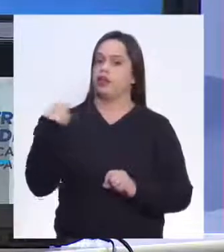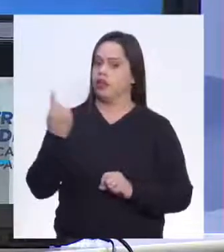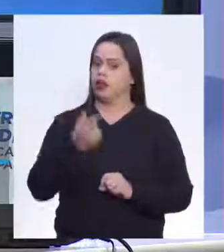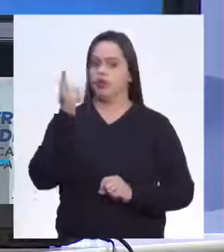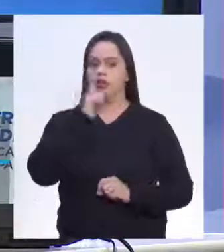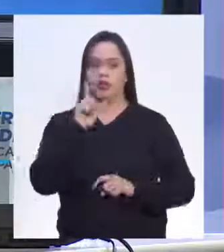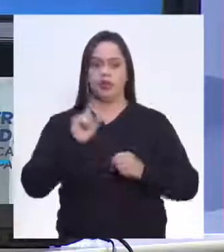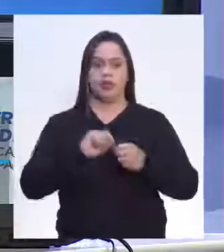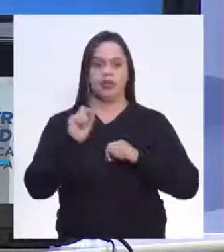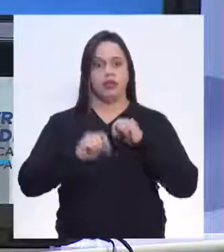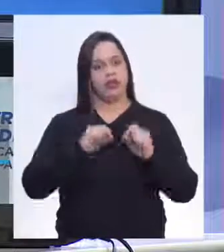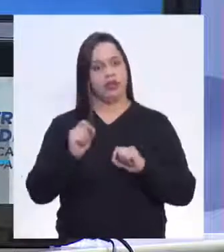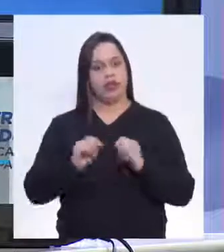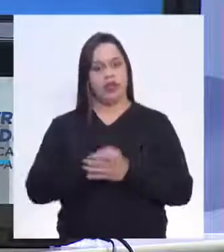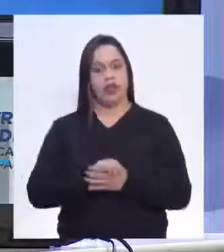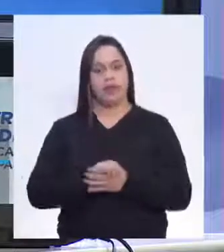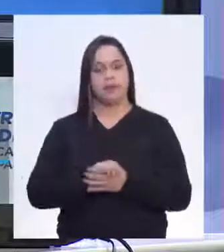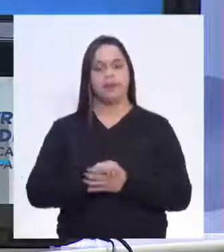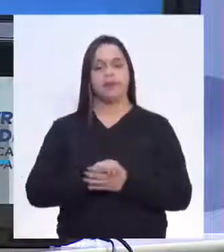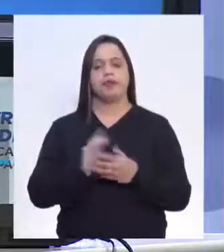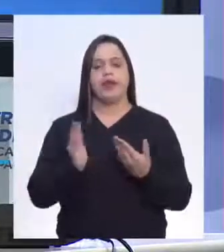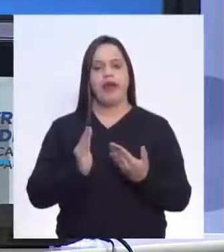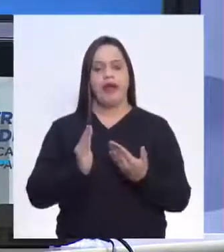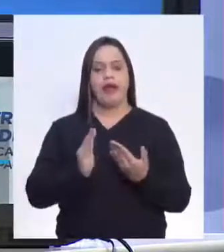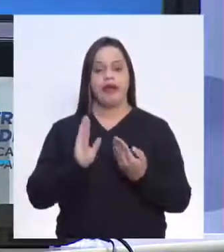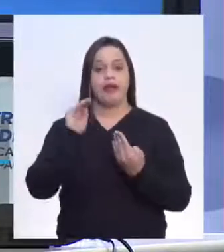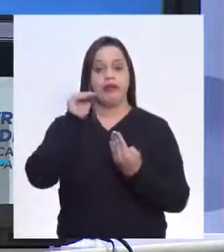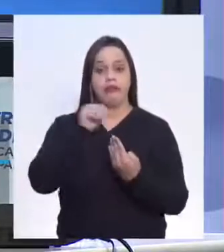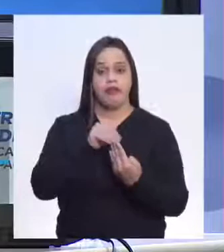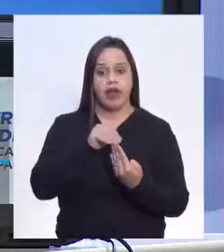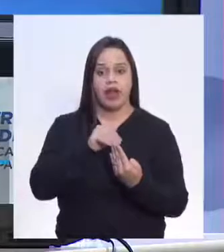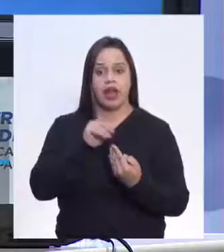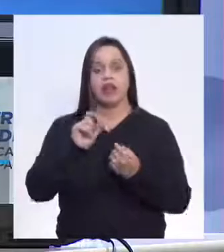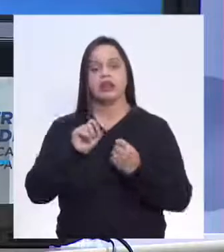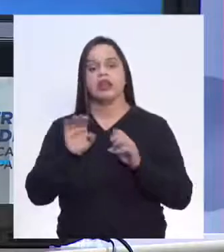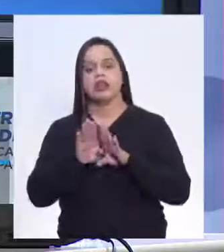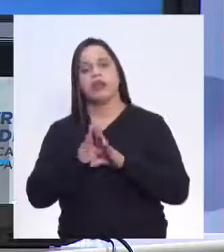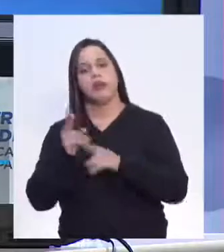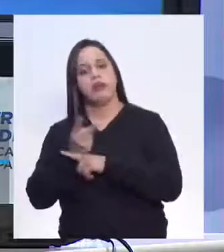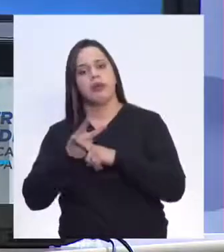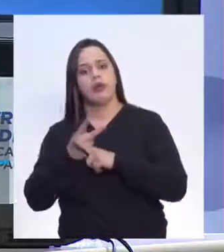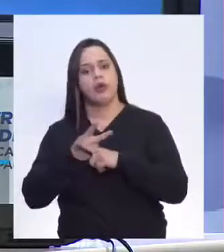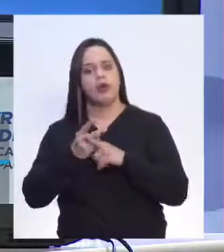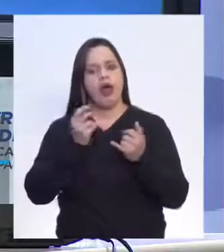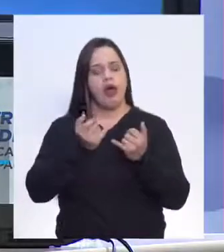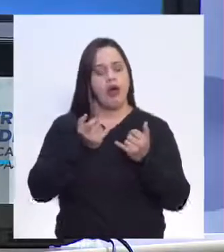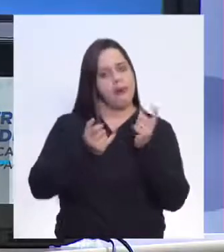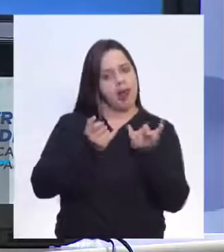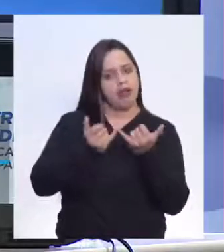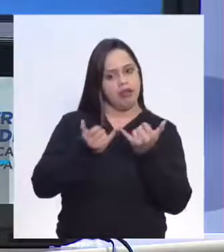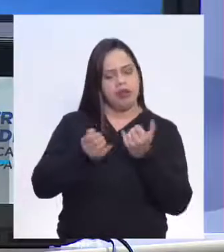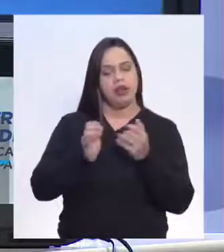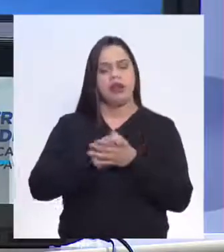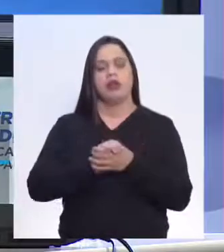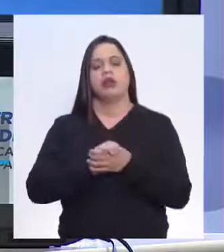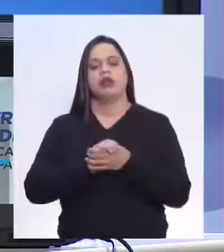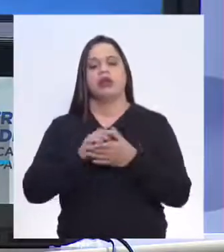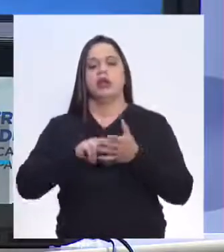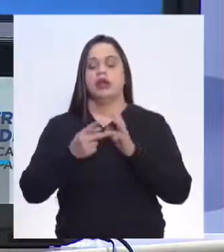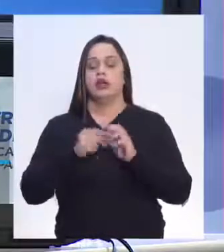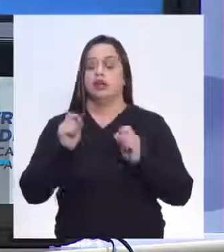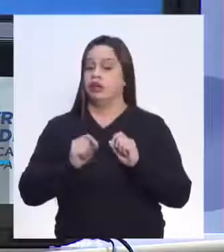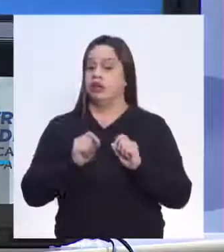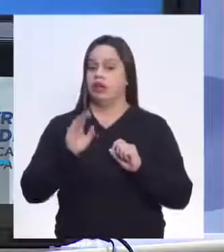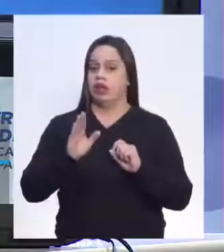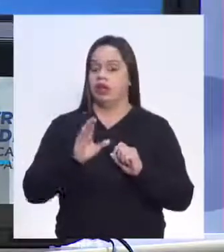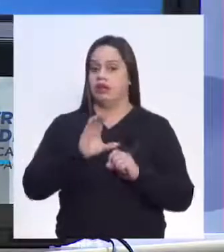inferências e buscar sinônimos. Eu já disse para vocês que cevado é um adjetivo ali, é nutrido, saciado. Então,